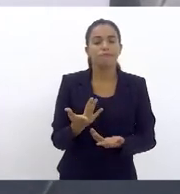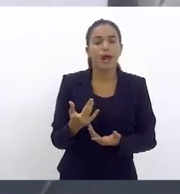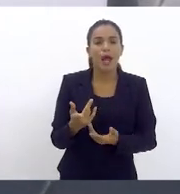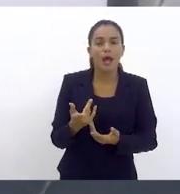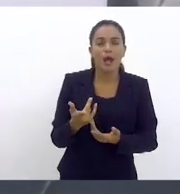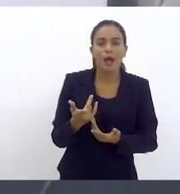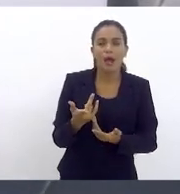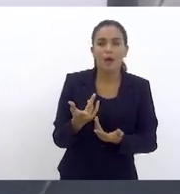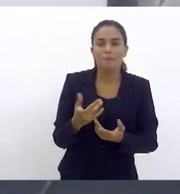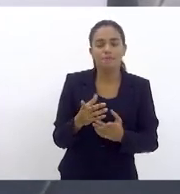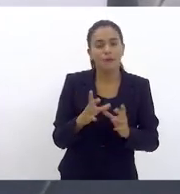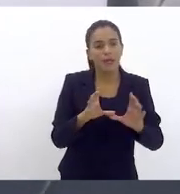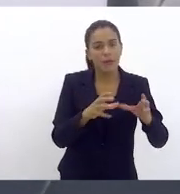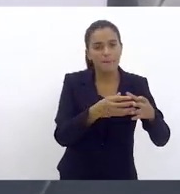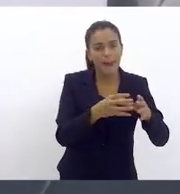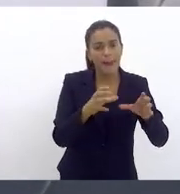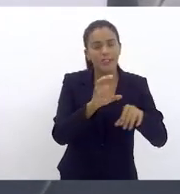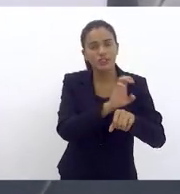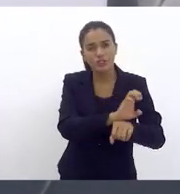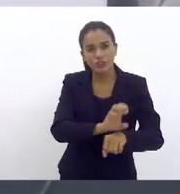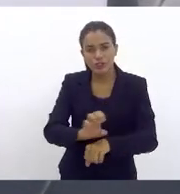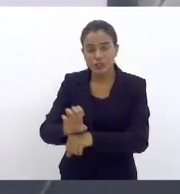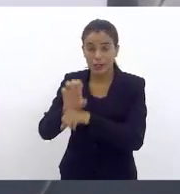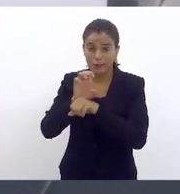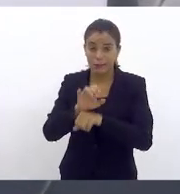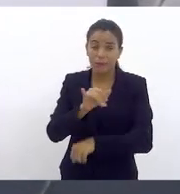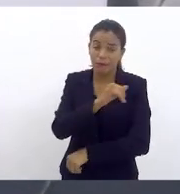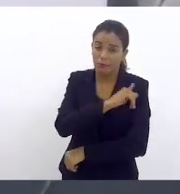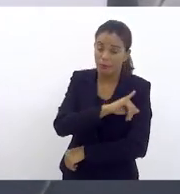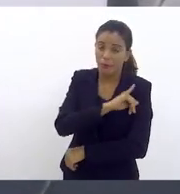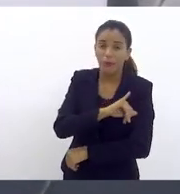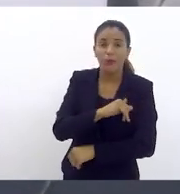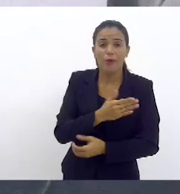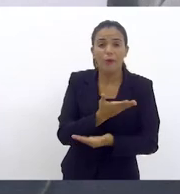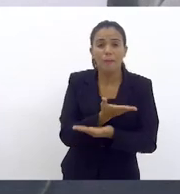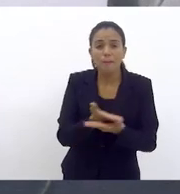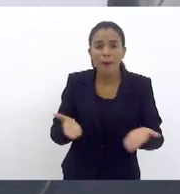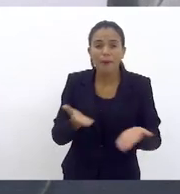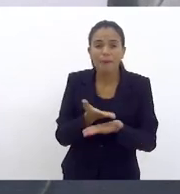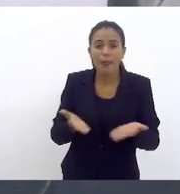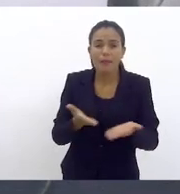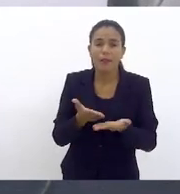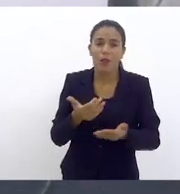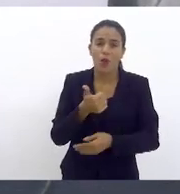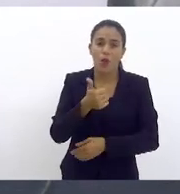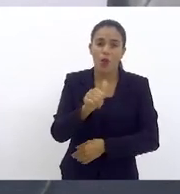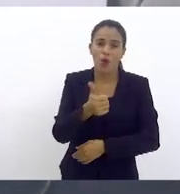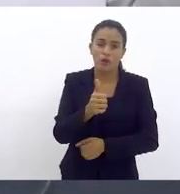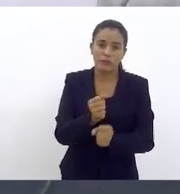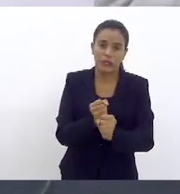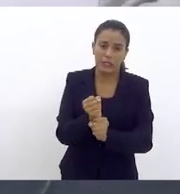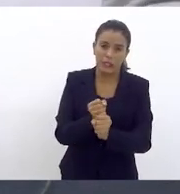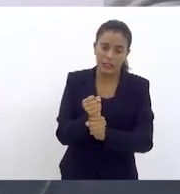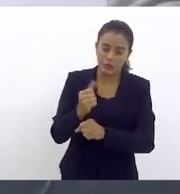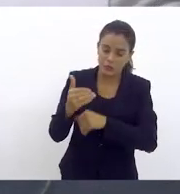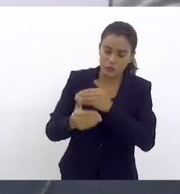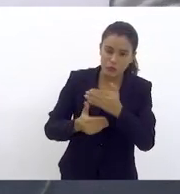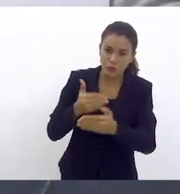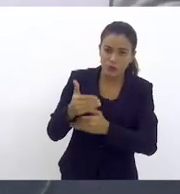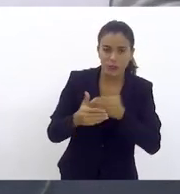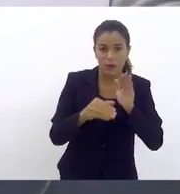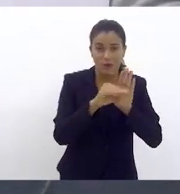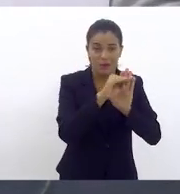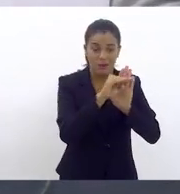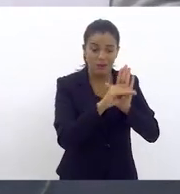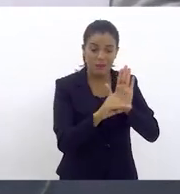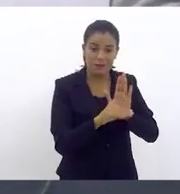em cada estado então o Rio de Janeiro ele vem perdendo muito já anos e anos com isso e essa pauta é muito